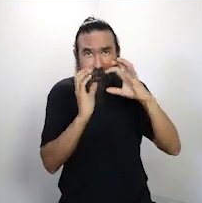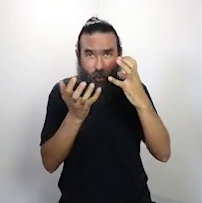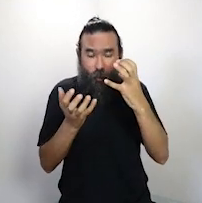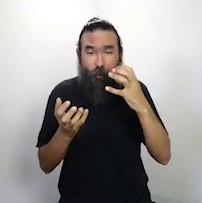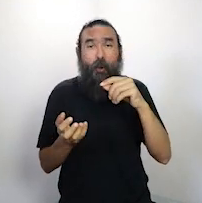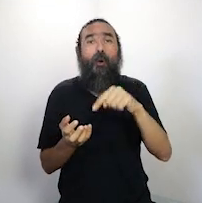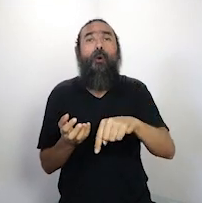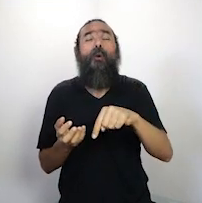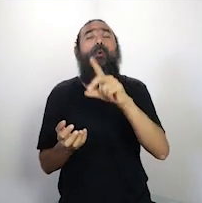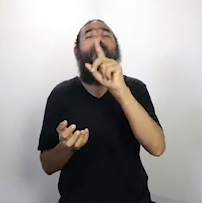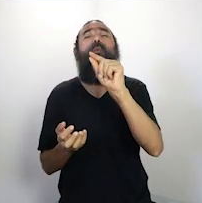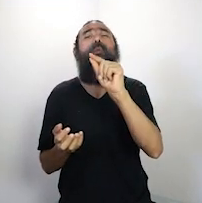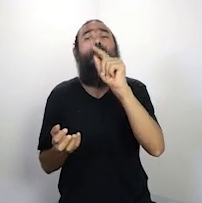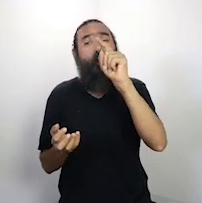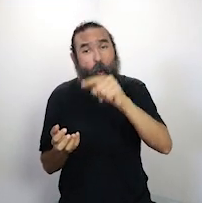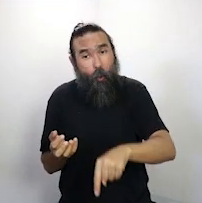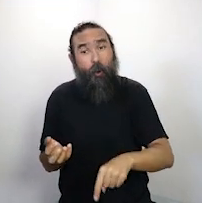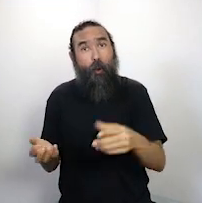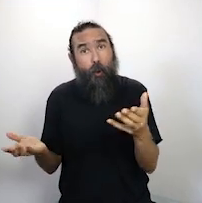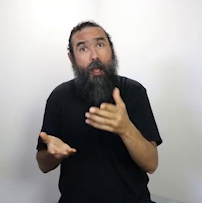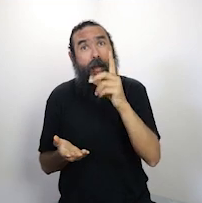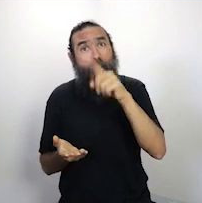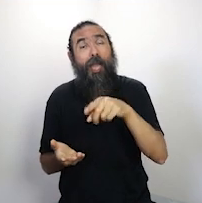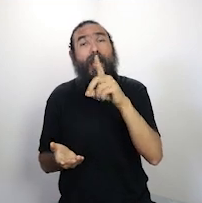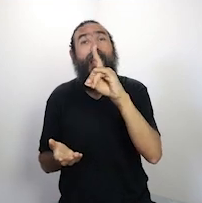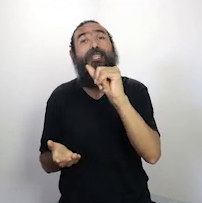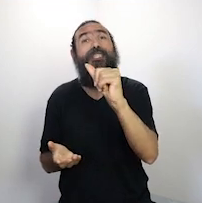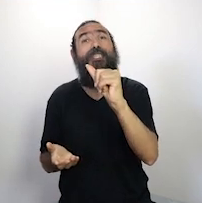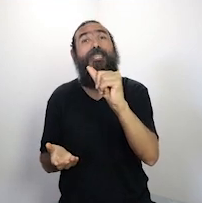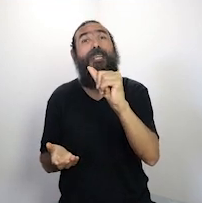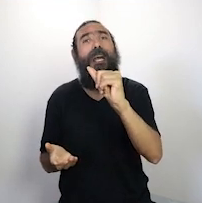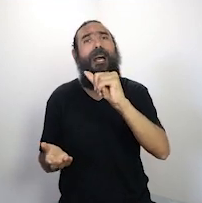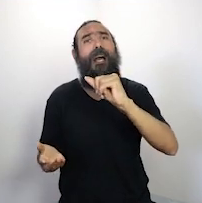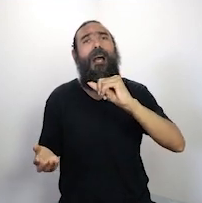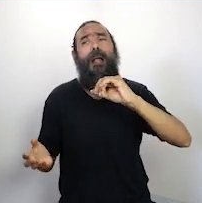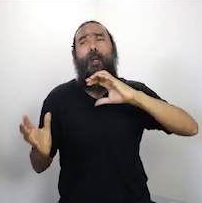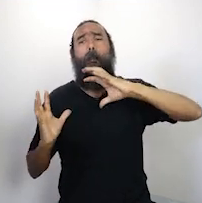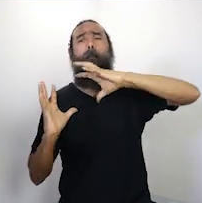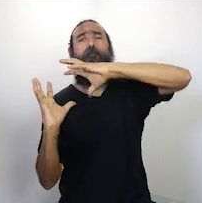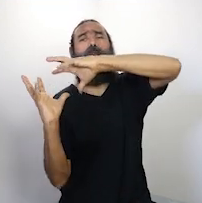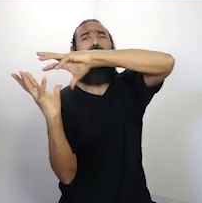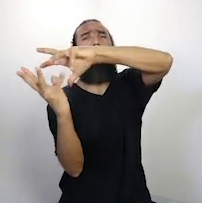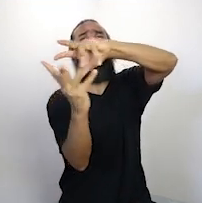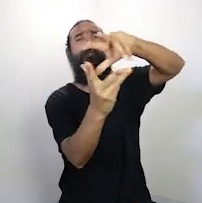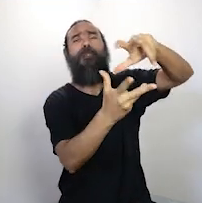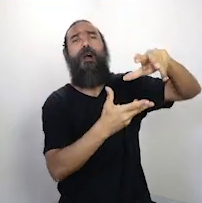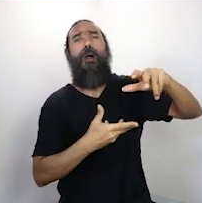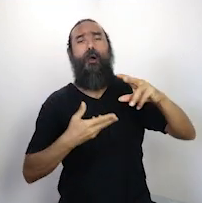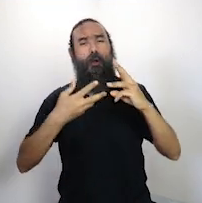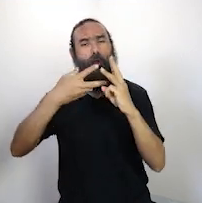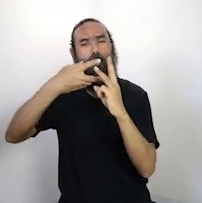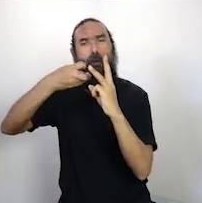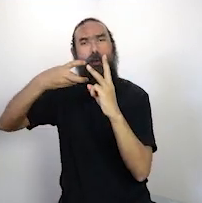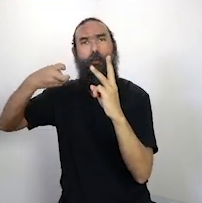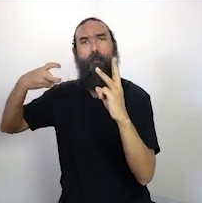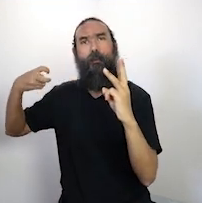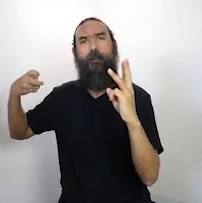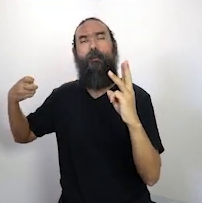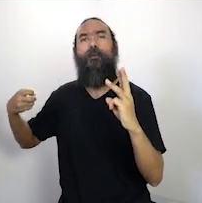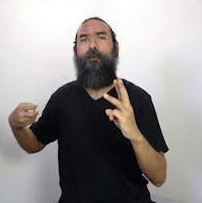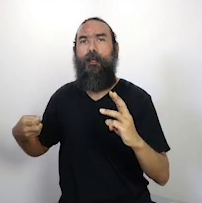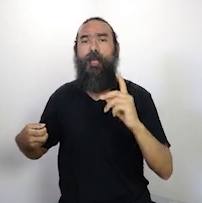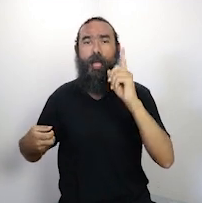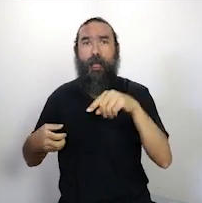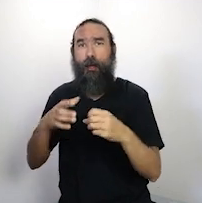Dia Internacional dos Povos Indígenas, né? É isso mesmo. Hoje, essa data foi criada em 1995 pela